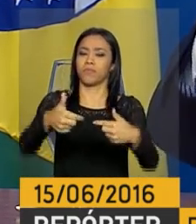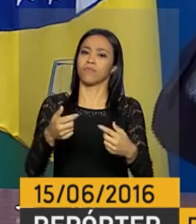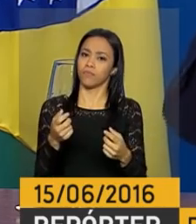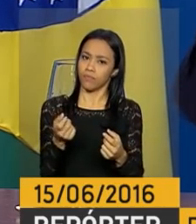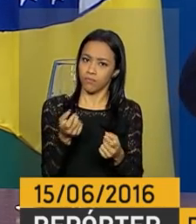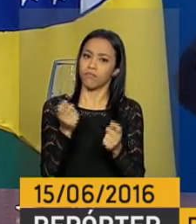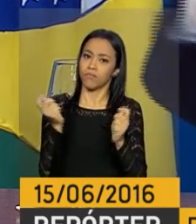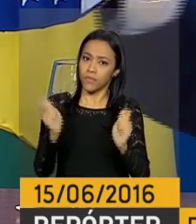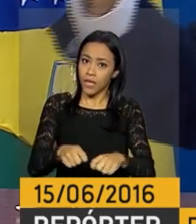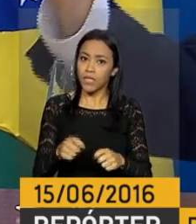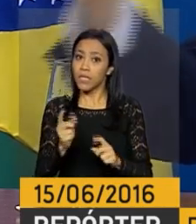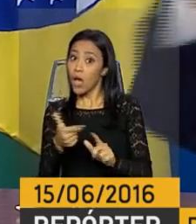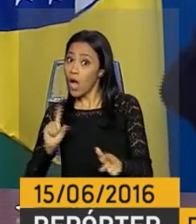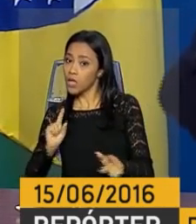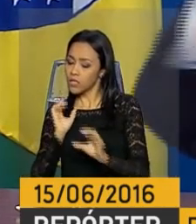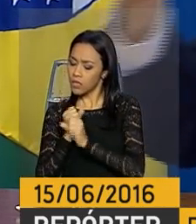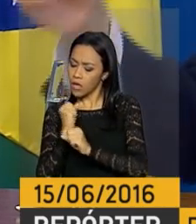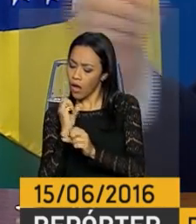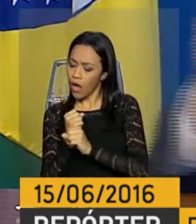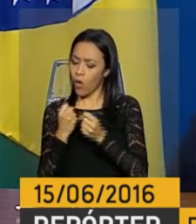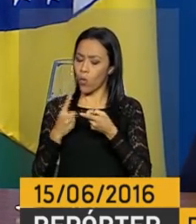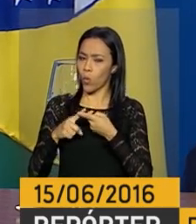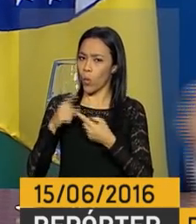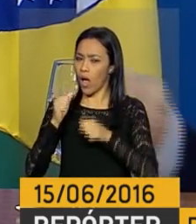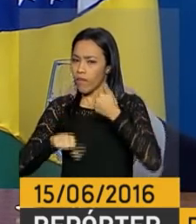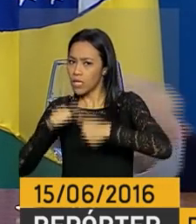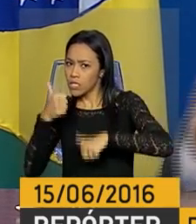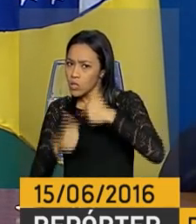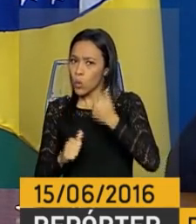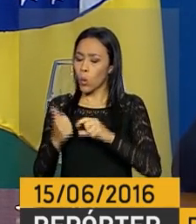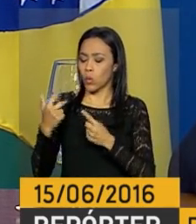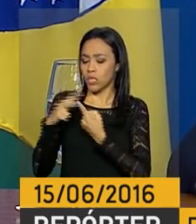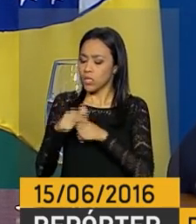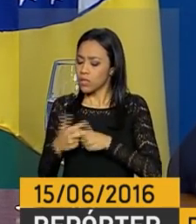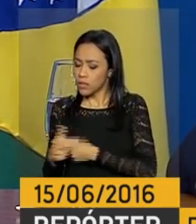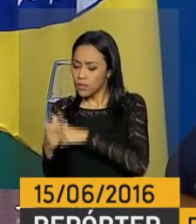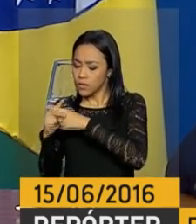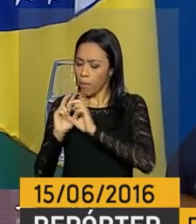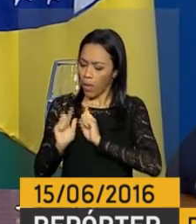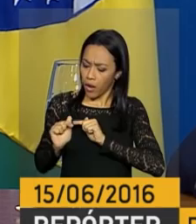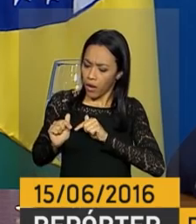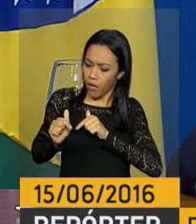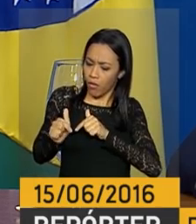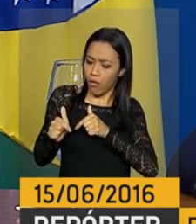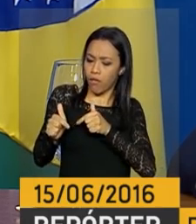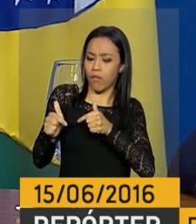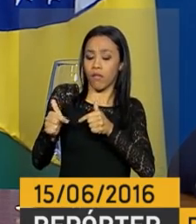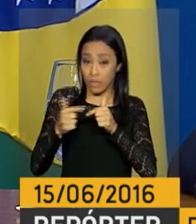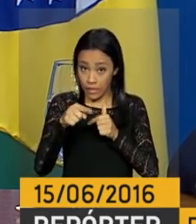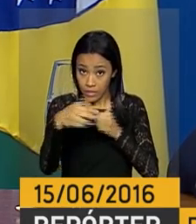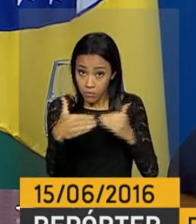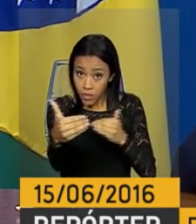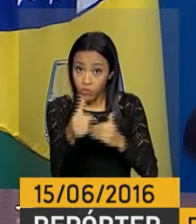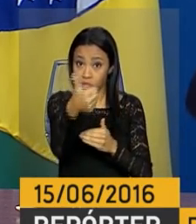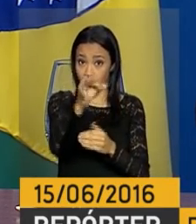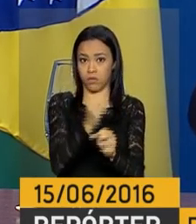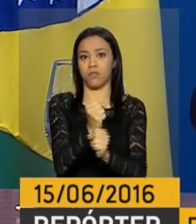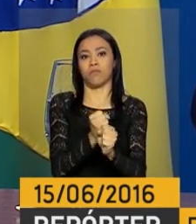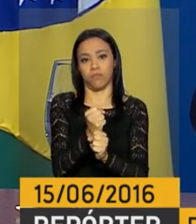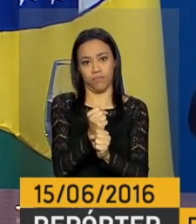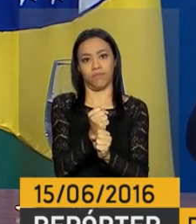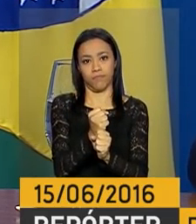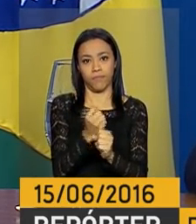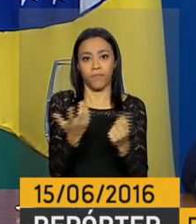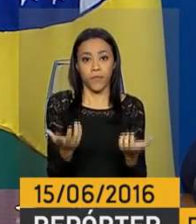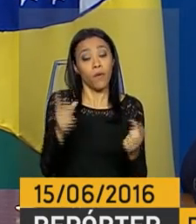e avaliações e medidas que fizemos depois de intenso trabalho eh nesse período. E, portanto,